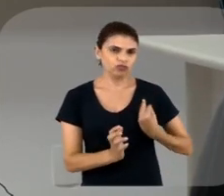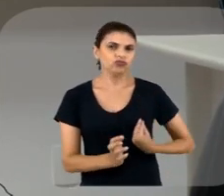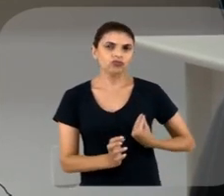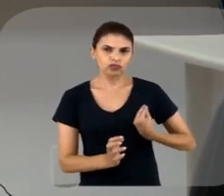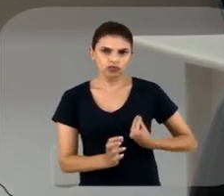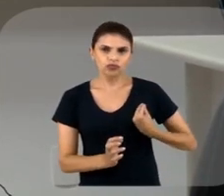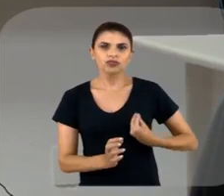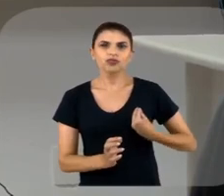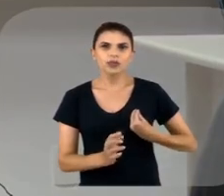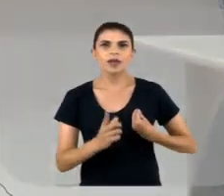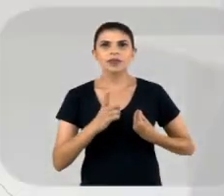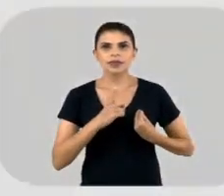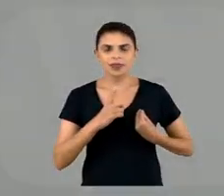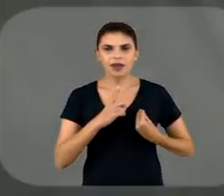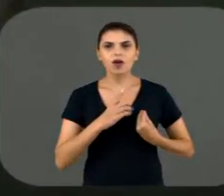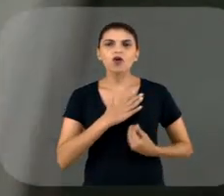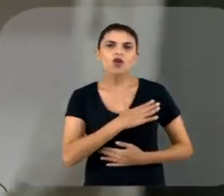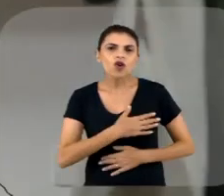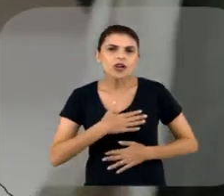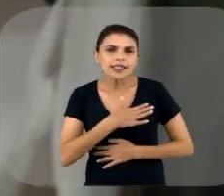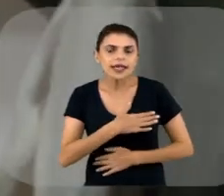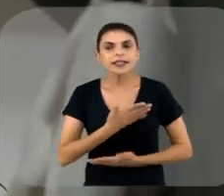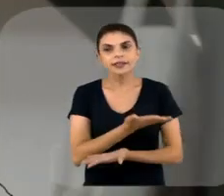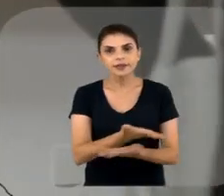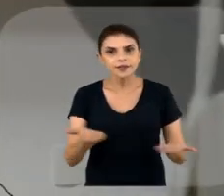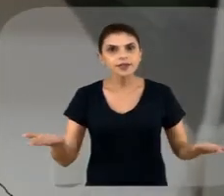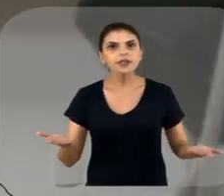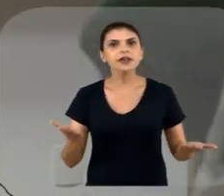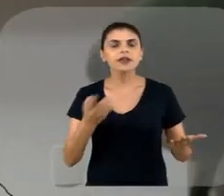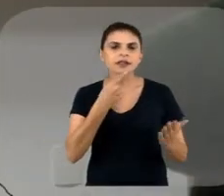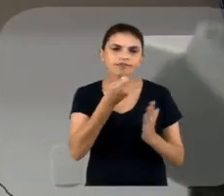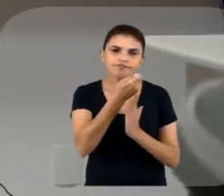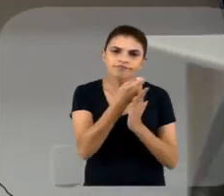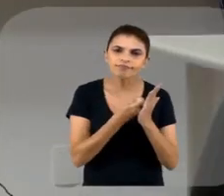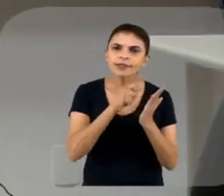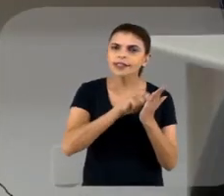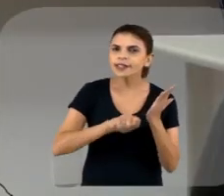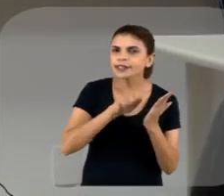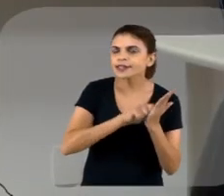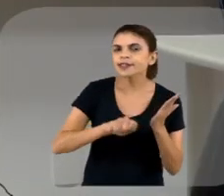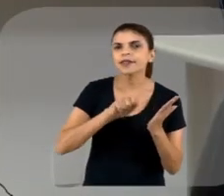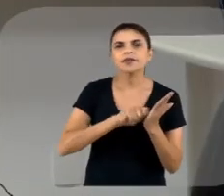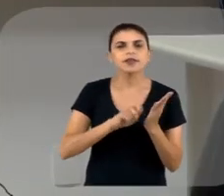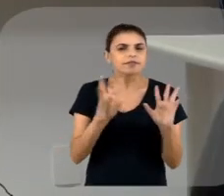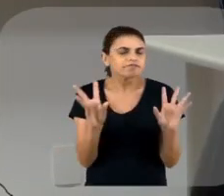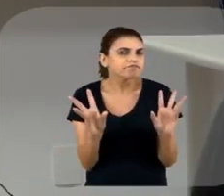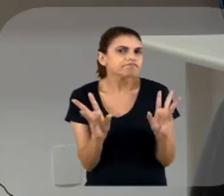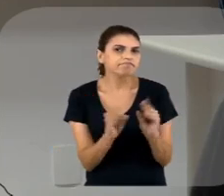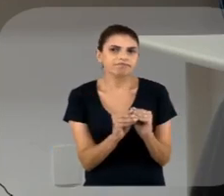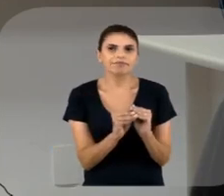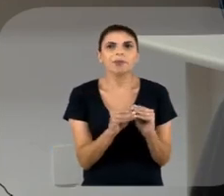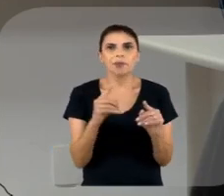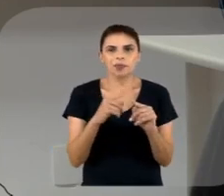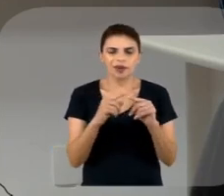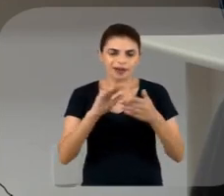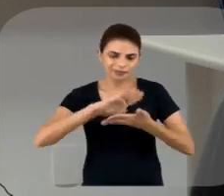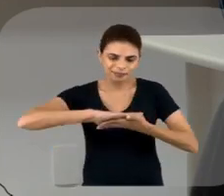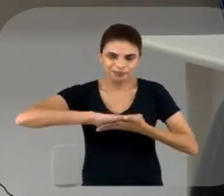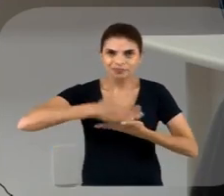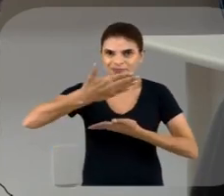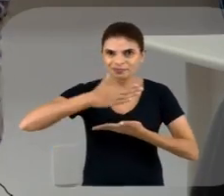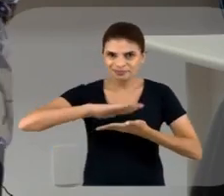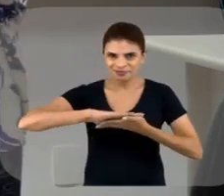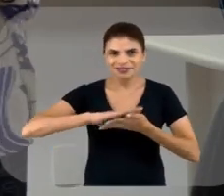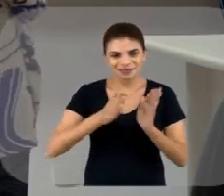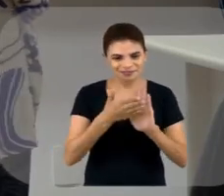um post-itzinho. A gente gostaria que vocês escrevessem de forma sucinta, até porque o post-it é